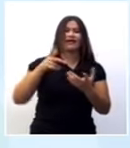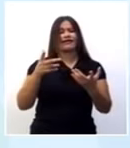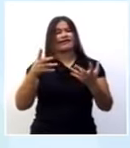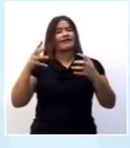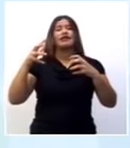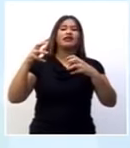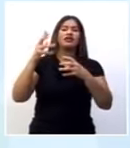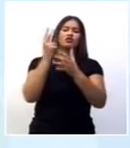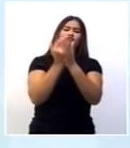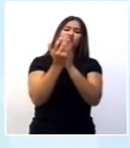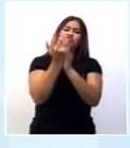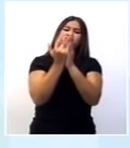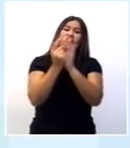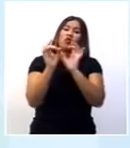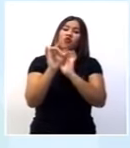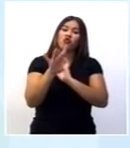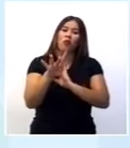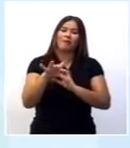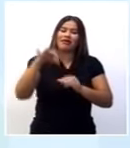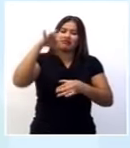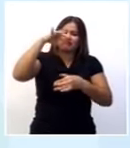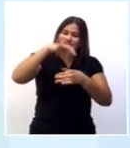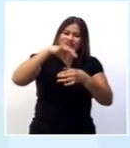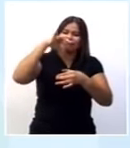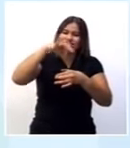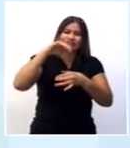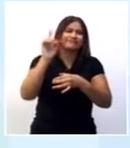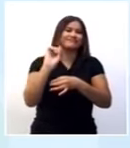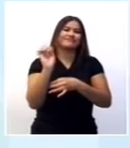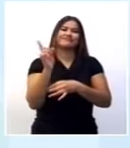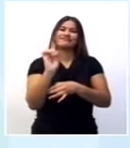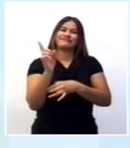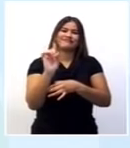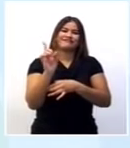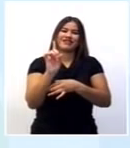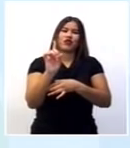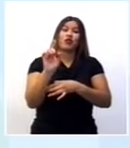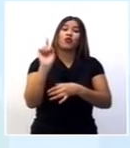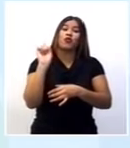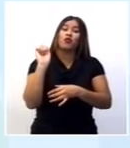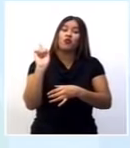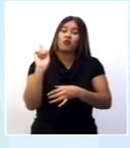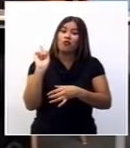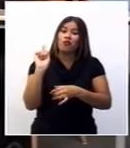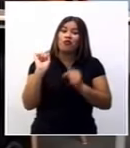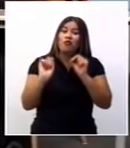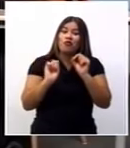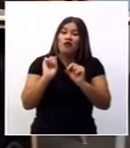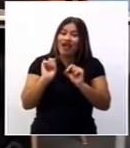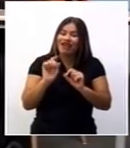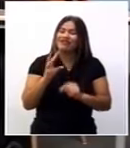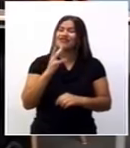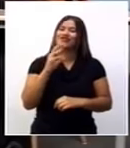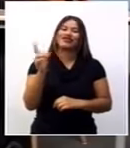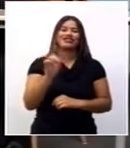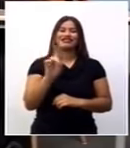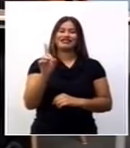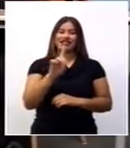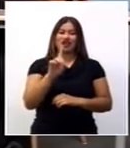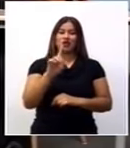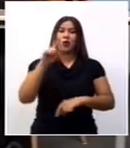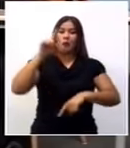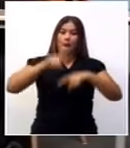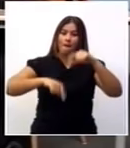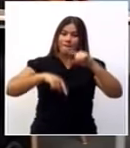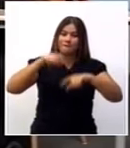é um desenho apenas, mas não é uma chaleira, gente. Isso aqui provavelmente vocês não conhecem, é um objeto, é esse